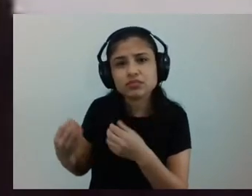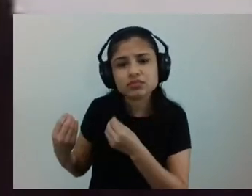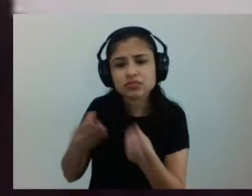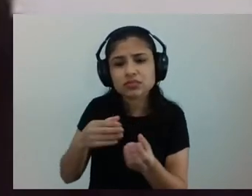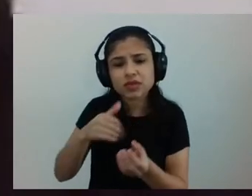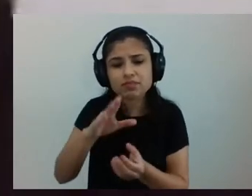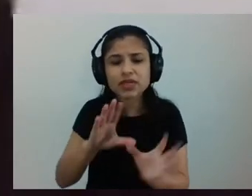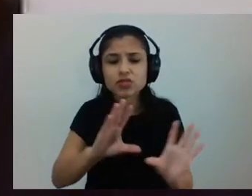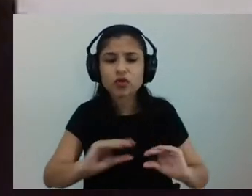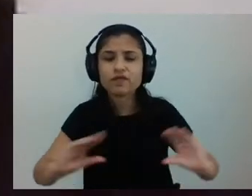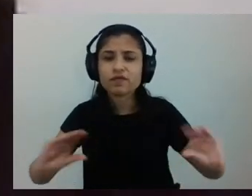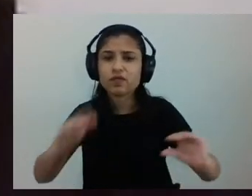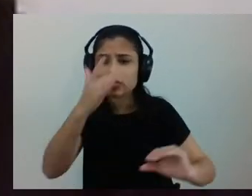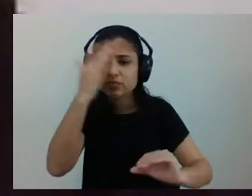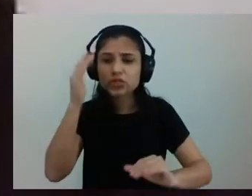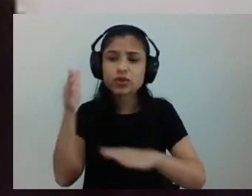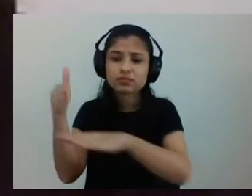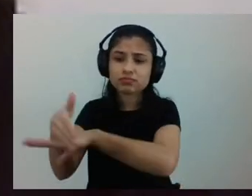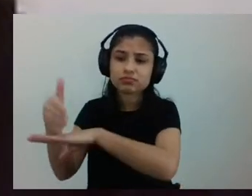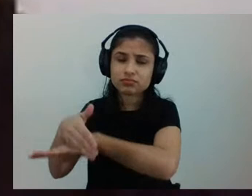prédios, sejam eles